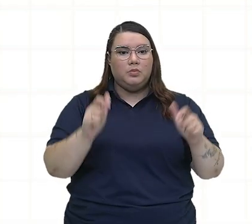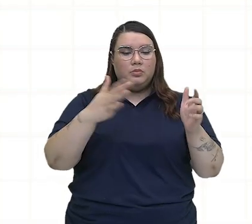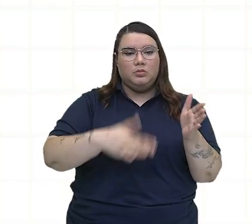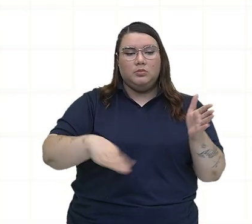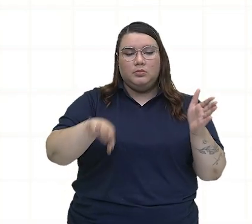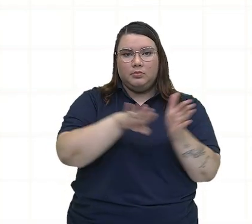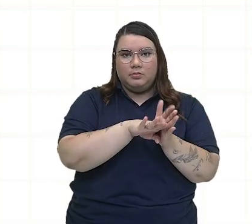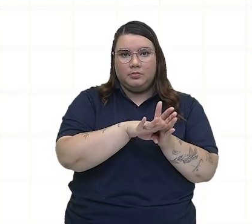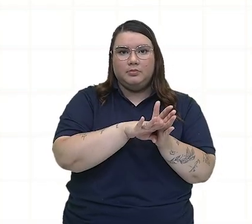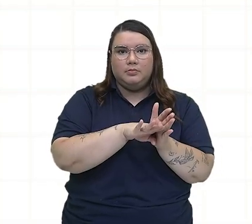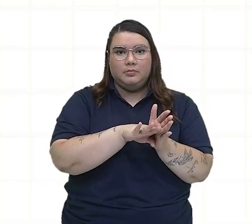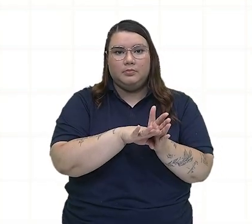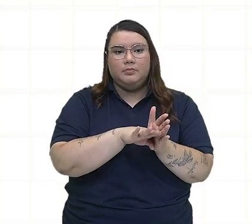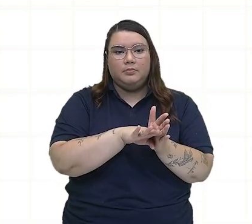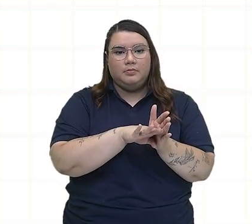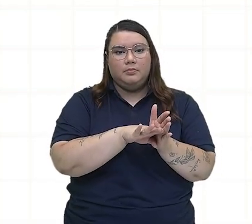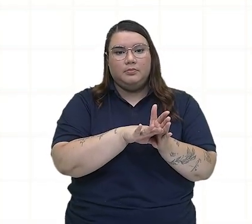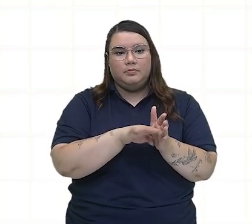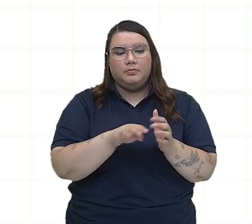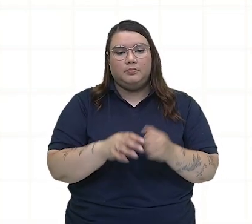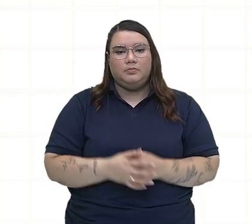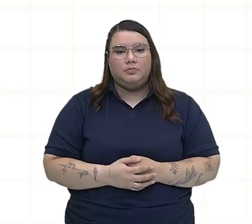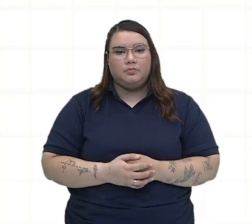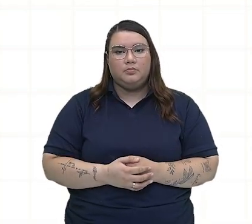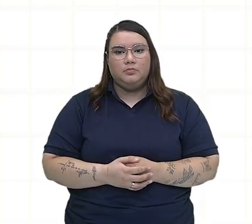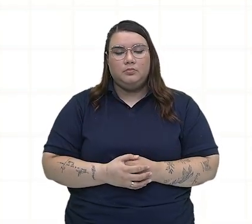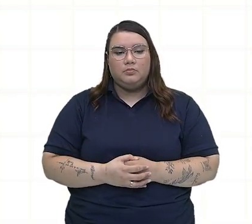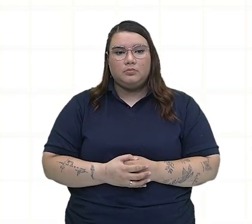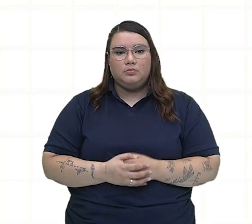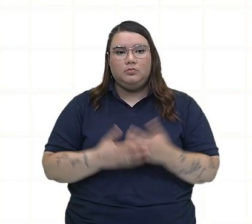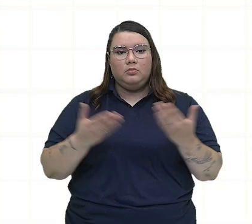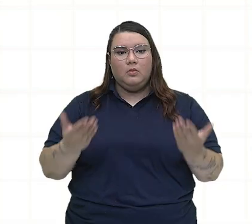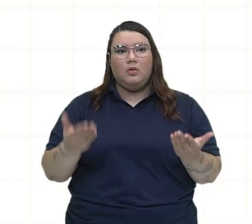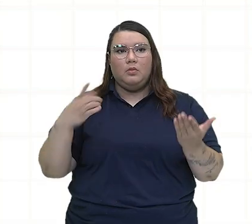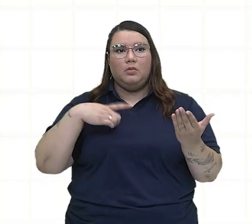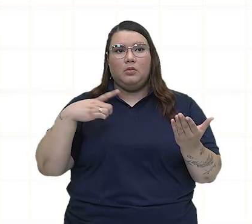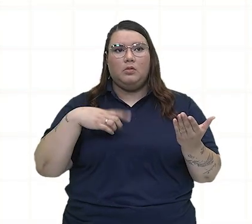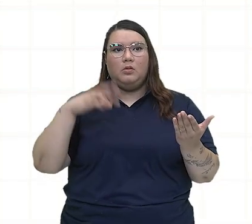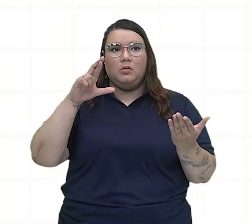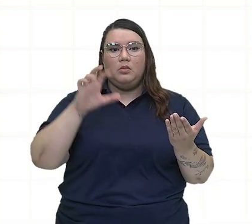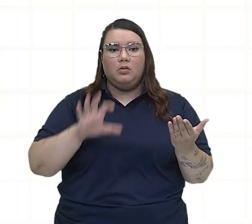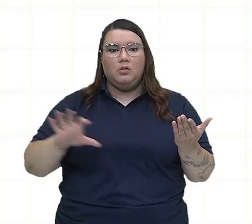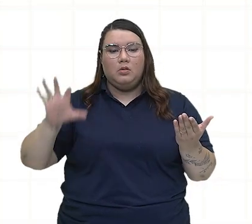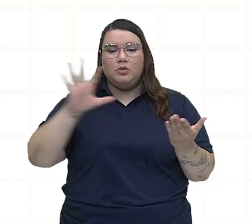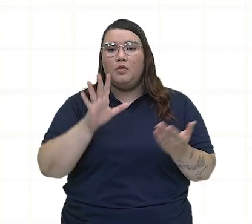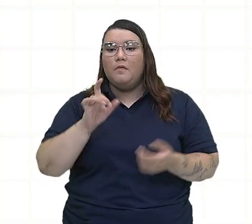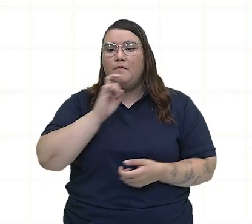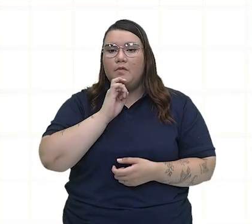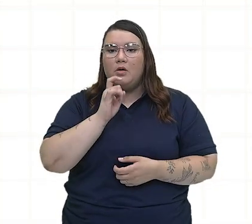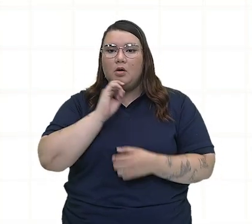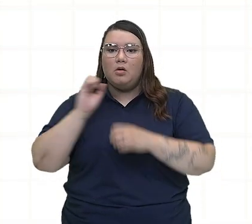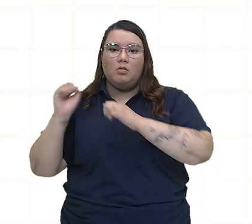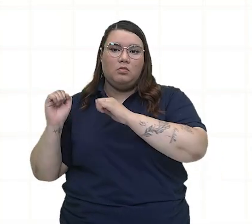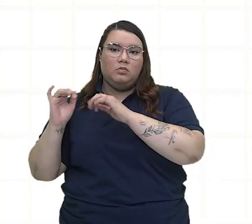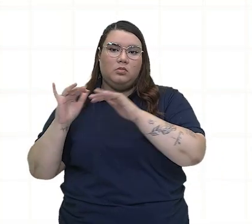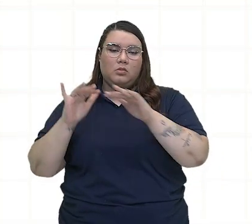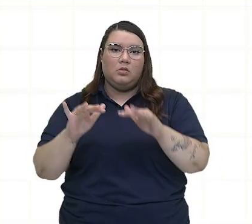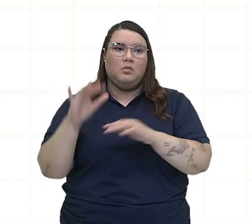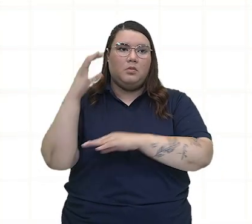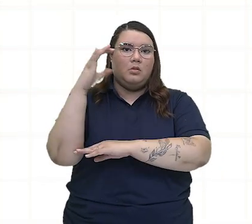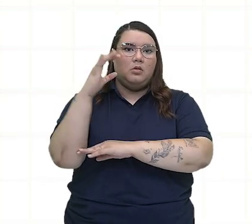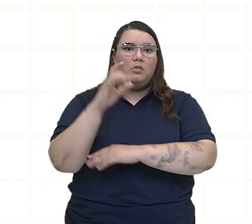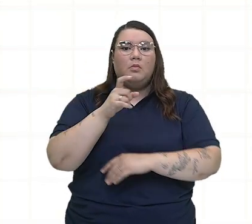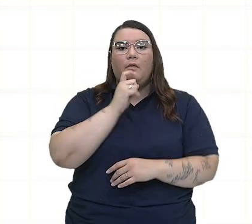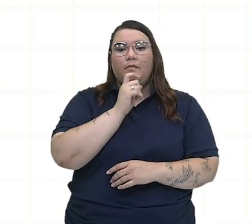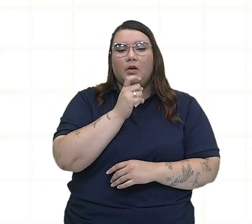nos lugares onde chegam. Então, a gente vai ter regiões, vêm das regiões mais frias e deixam o clima mais